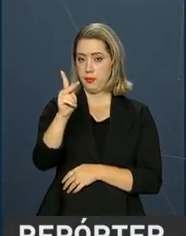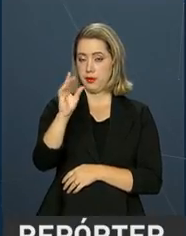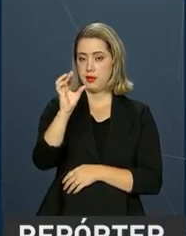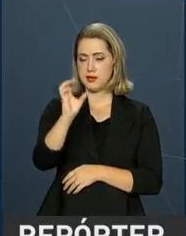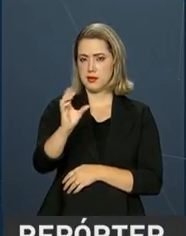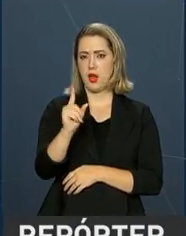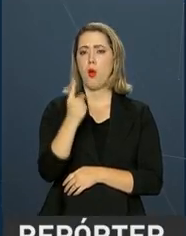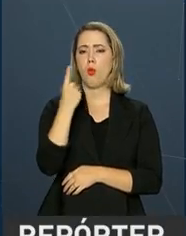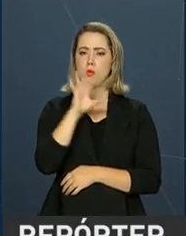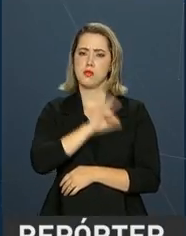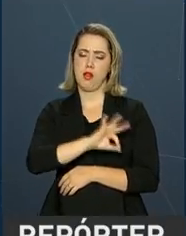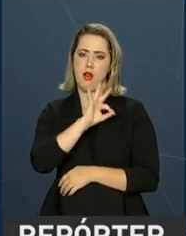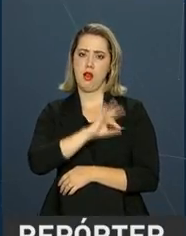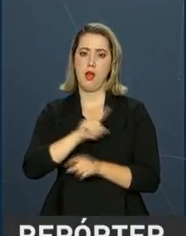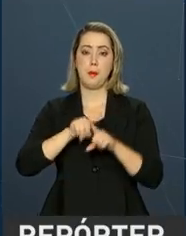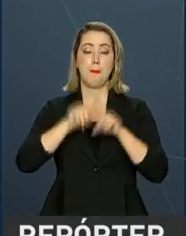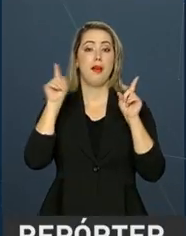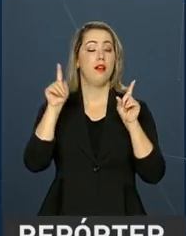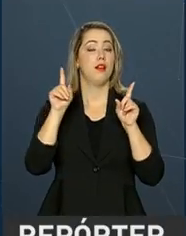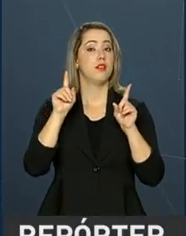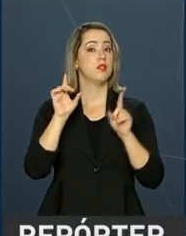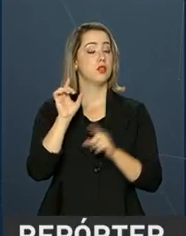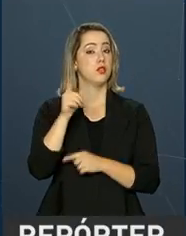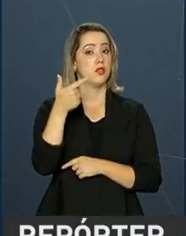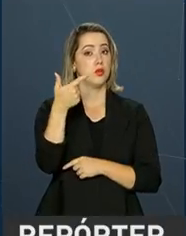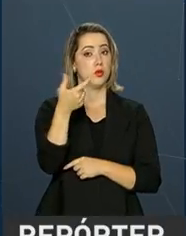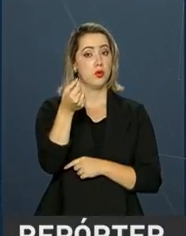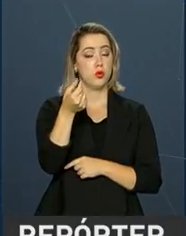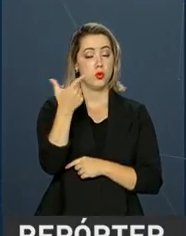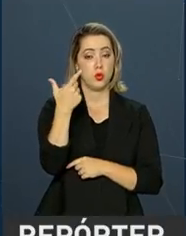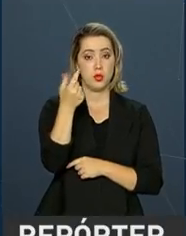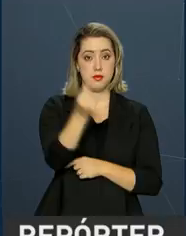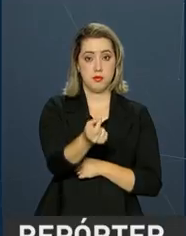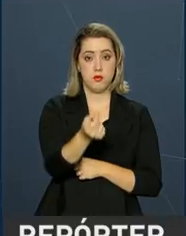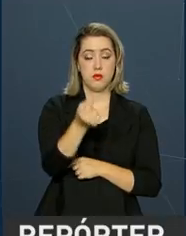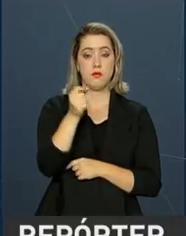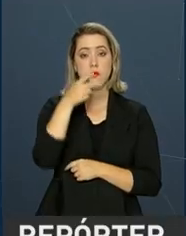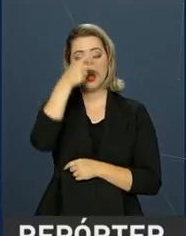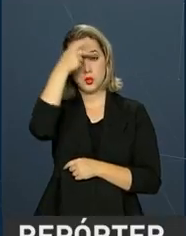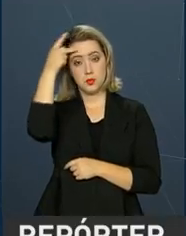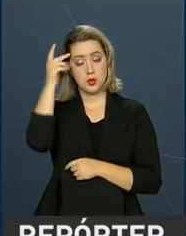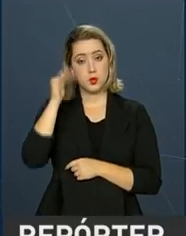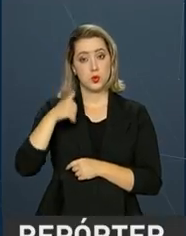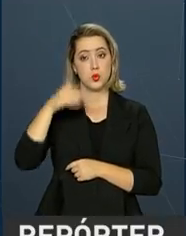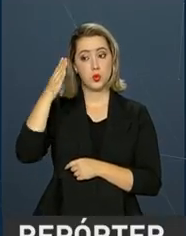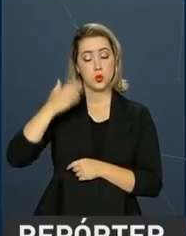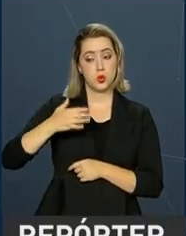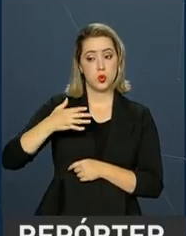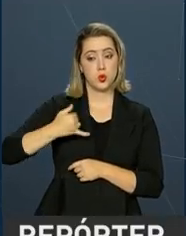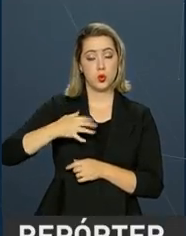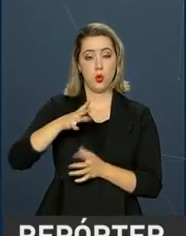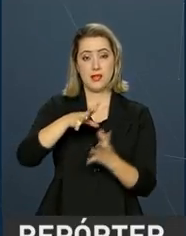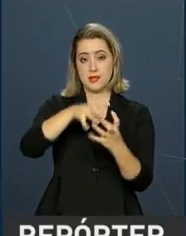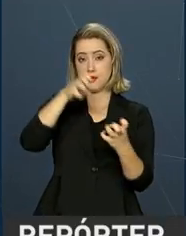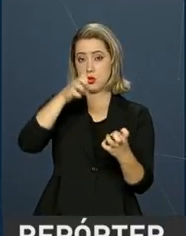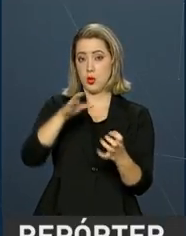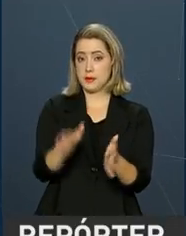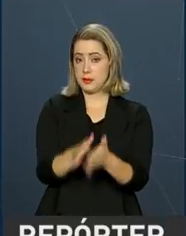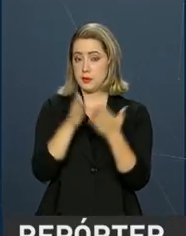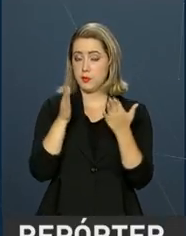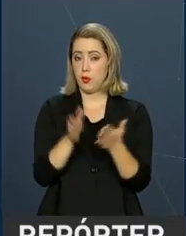sendo de um salário mínimo mas a partir de 2020 a idade para idosos de baixa renda solicitarem o benefício